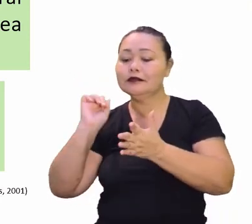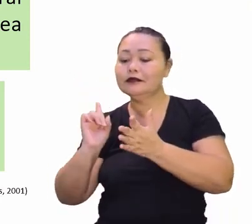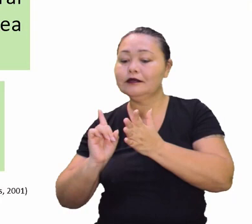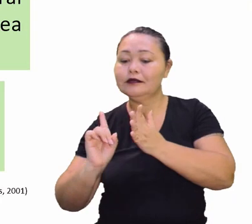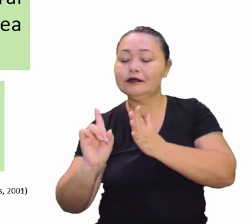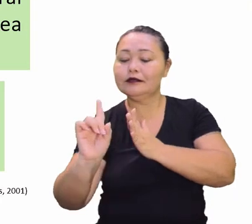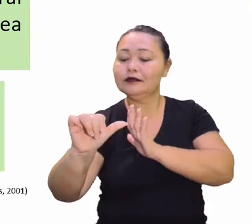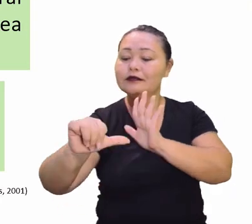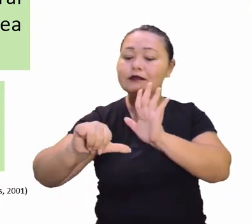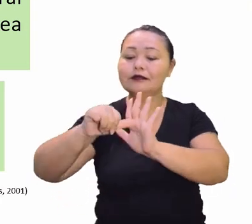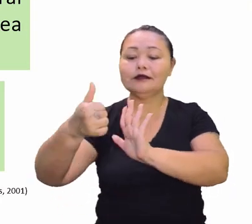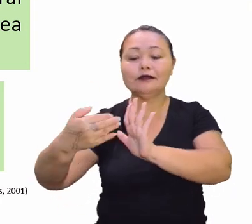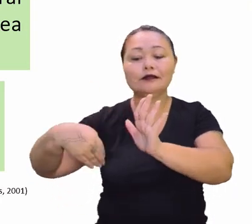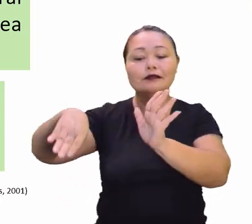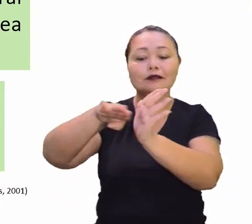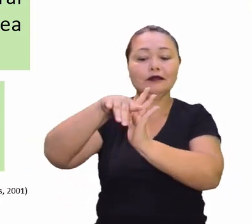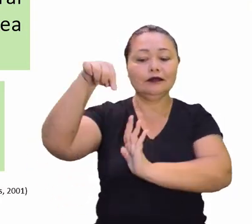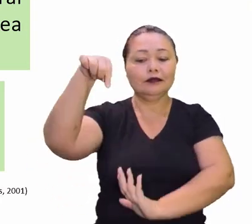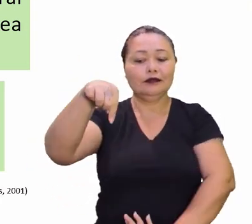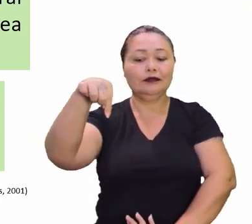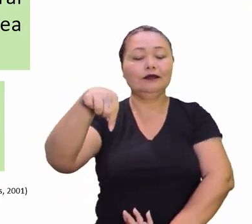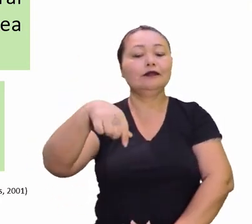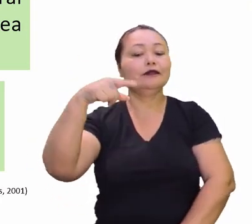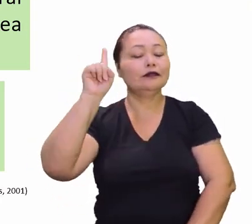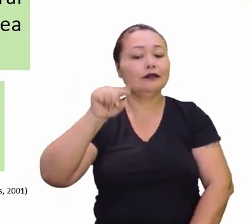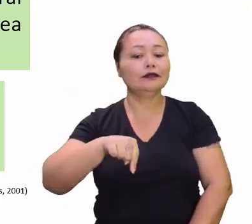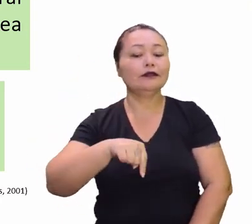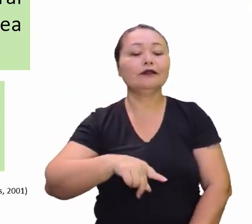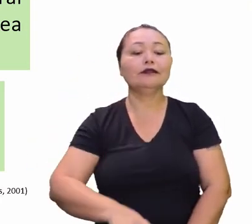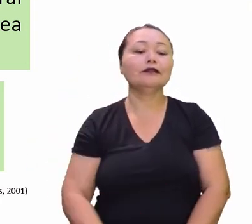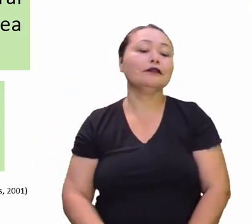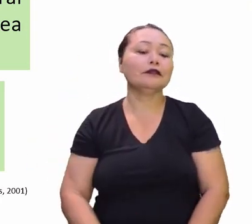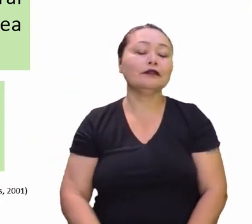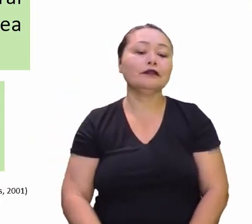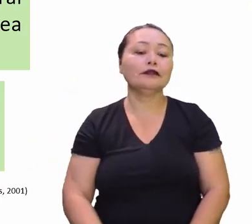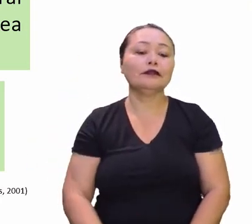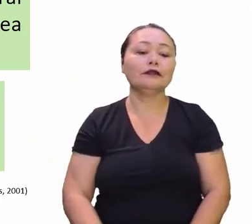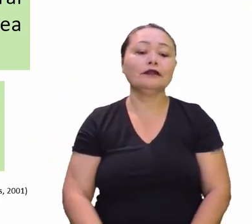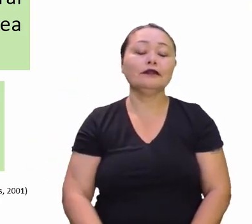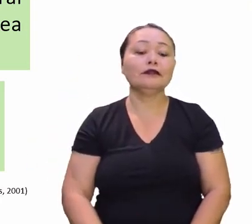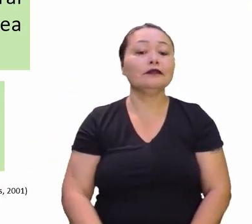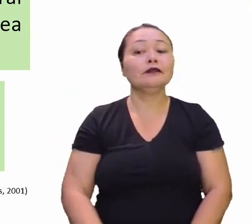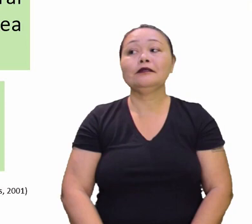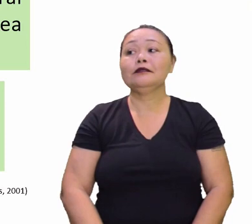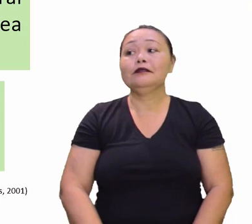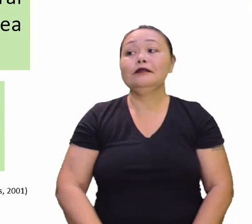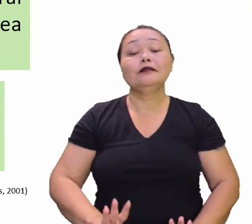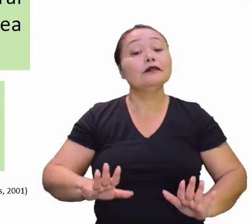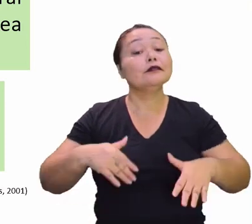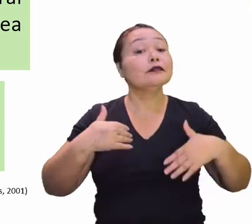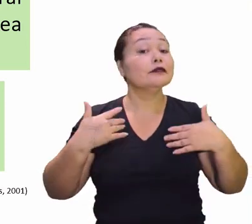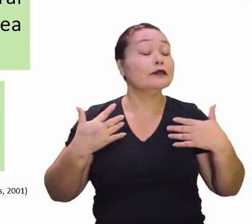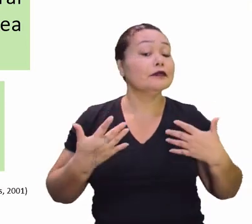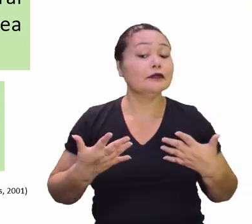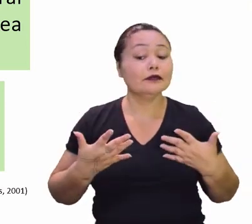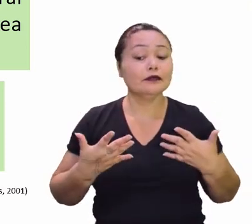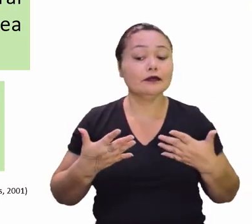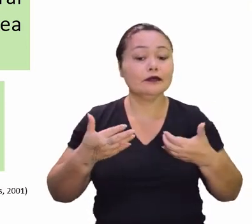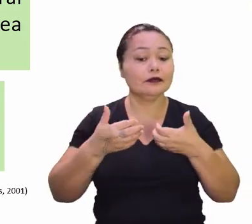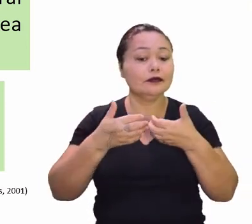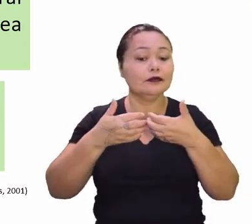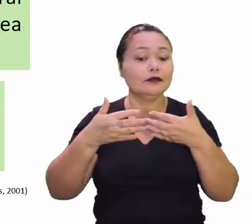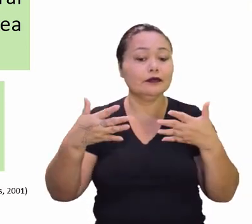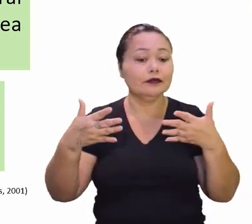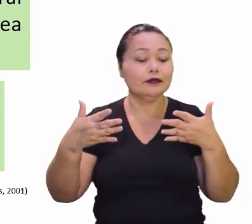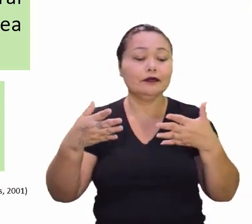bandeirantes, destemidos pioneiros de Rondônia. Exatamente. Não é isso, Rogério? Com certeza. Beleza, então a